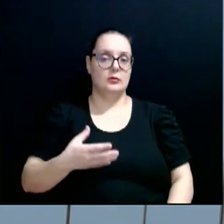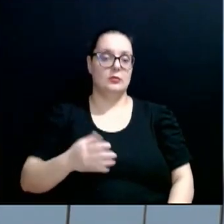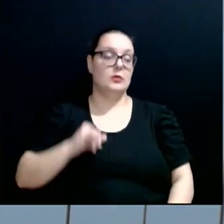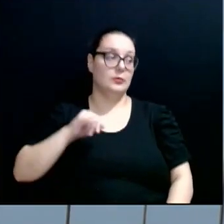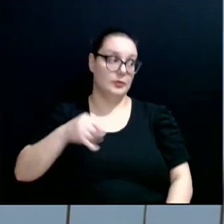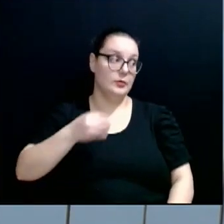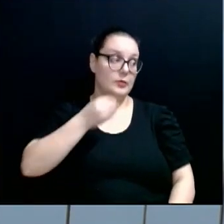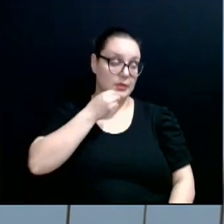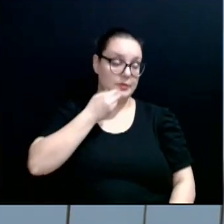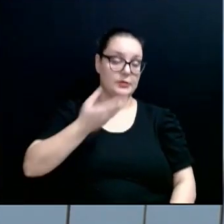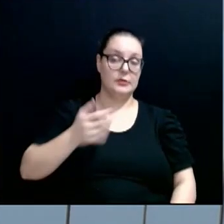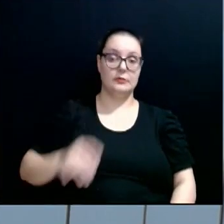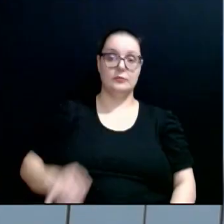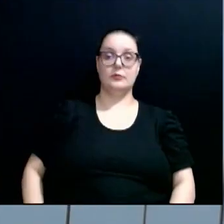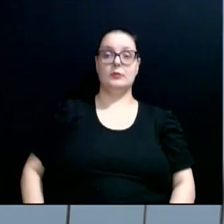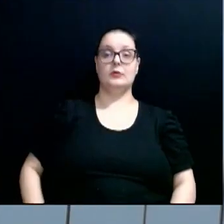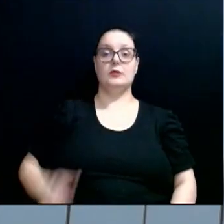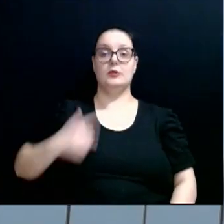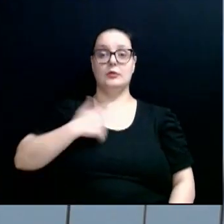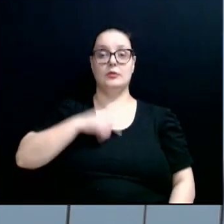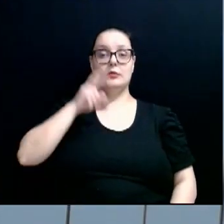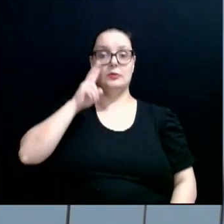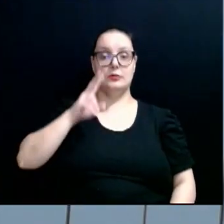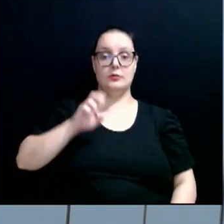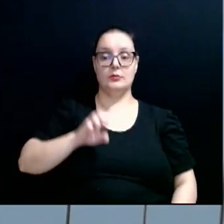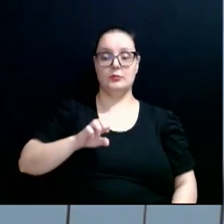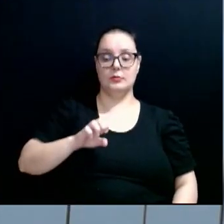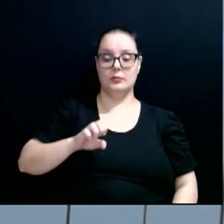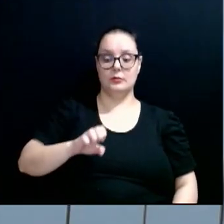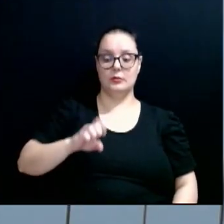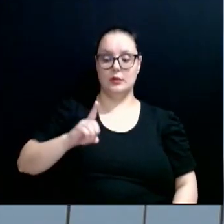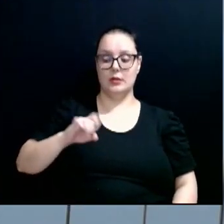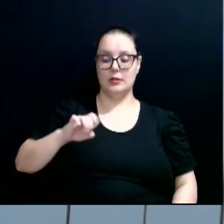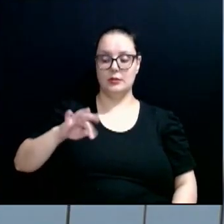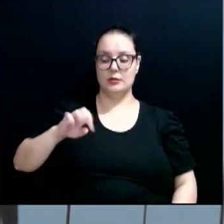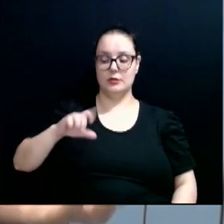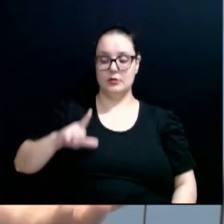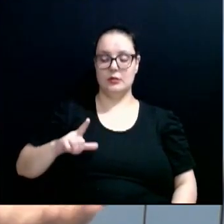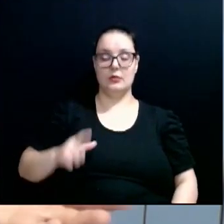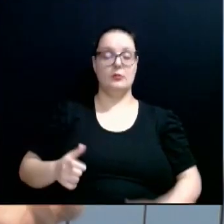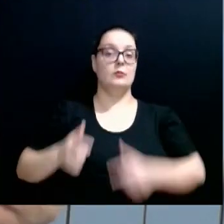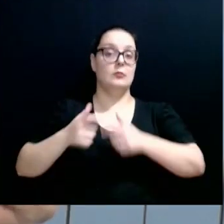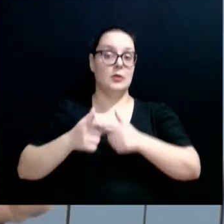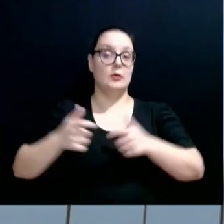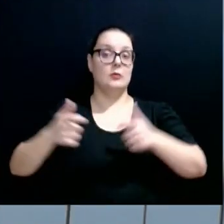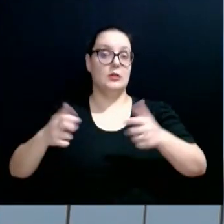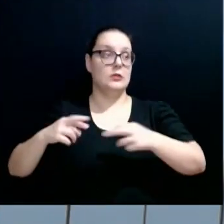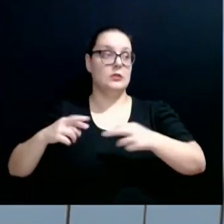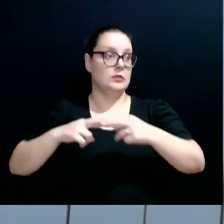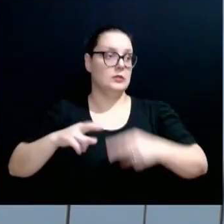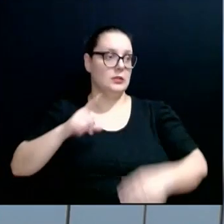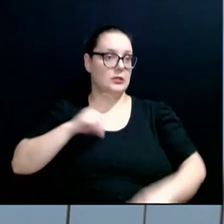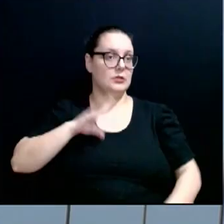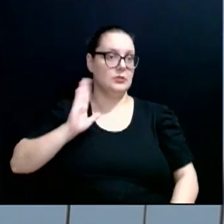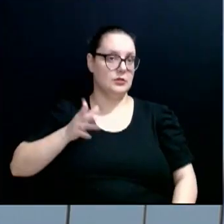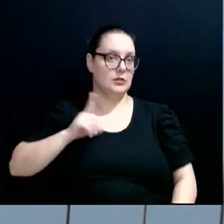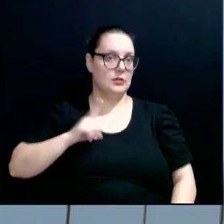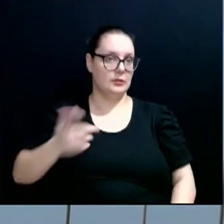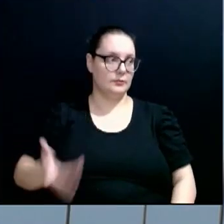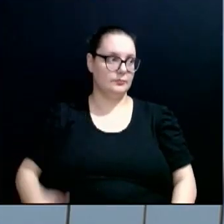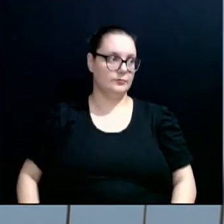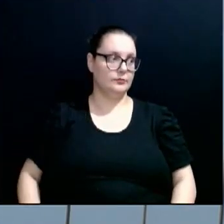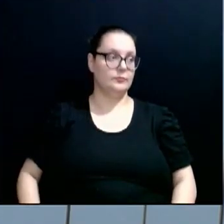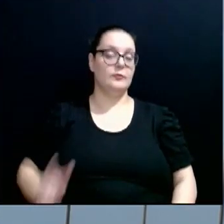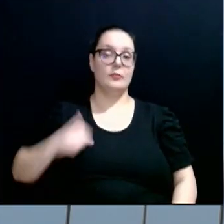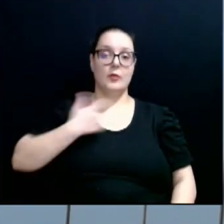que no edital ele fala de uma ampliação da rede existente. Então, nós teremos um número